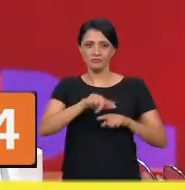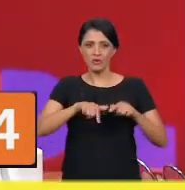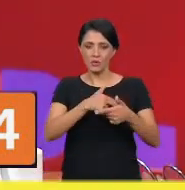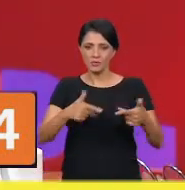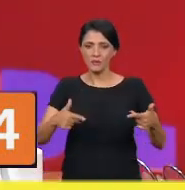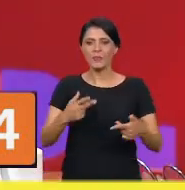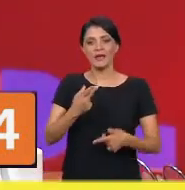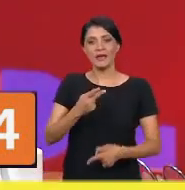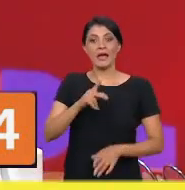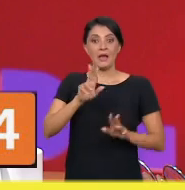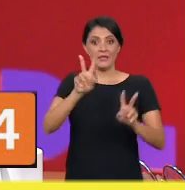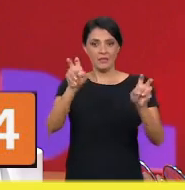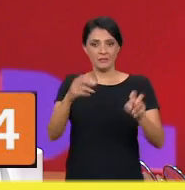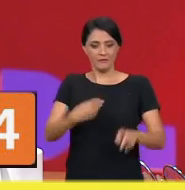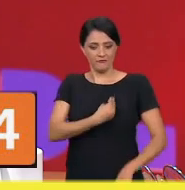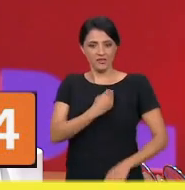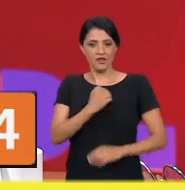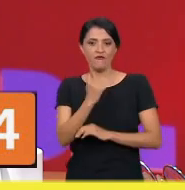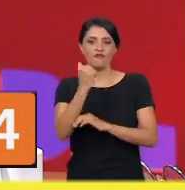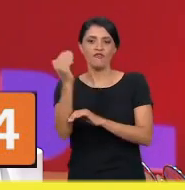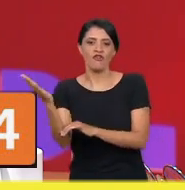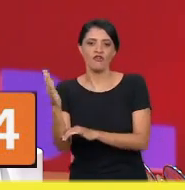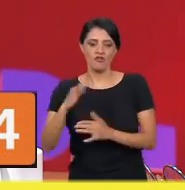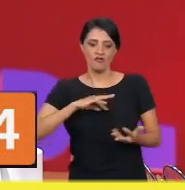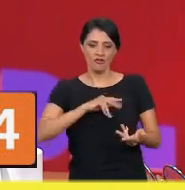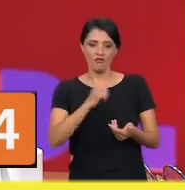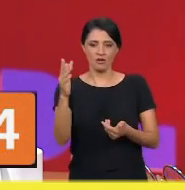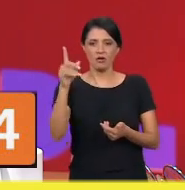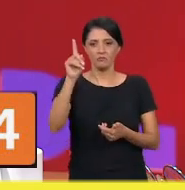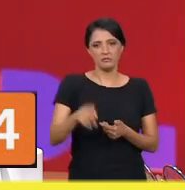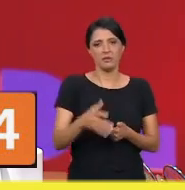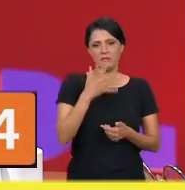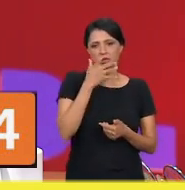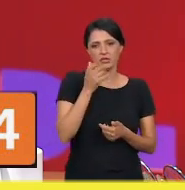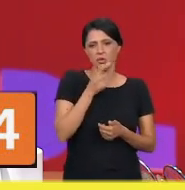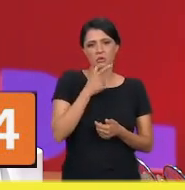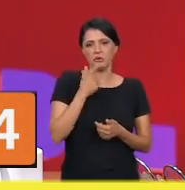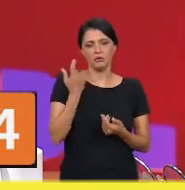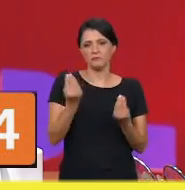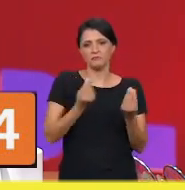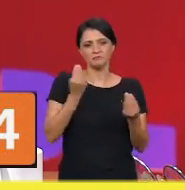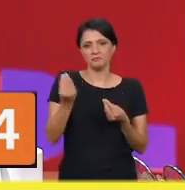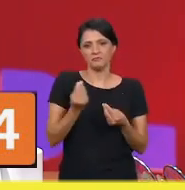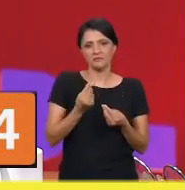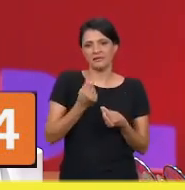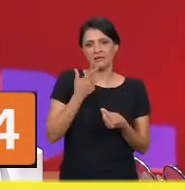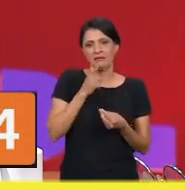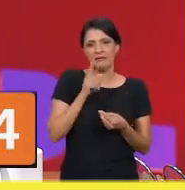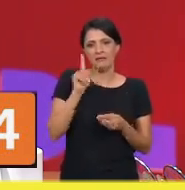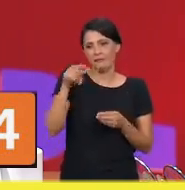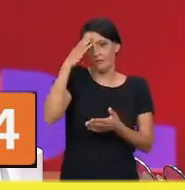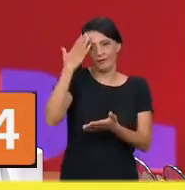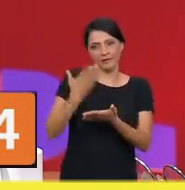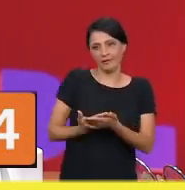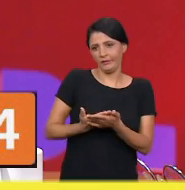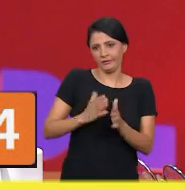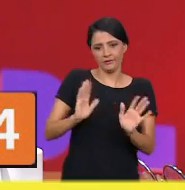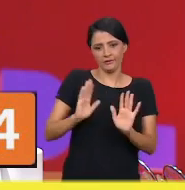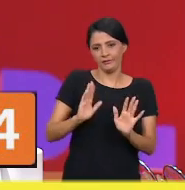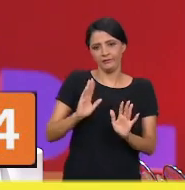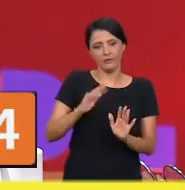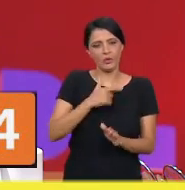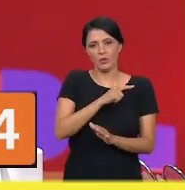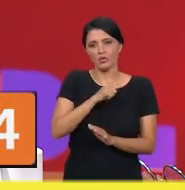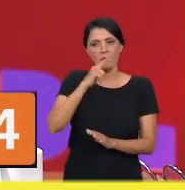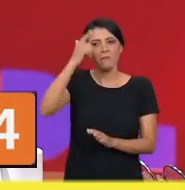vida fora da Terra, para mim, hoje é só especulação, né? É uma questão de crença também. A gente não